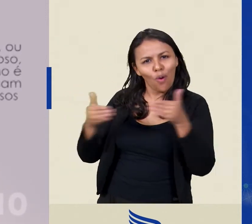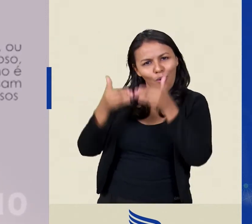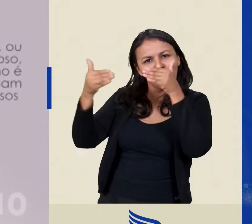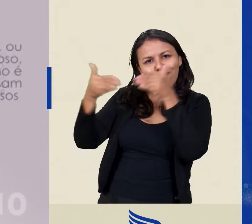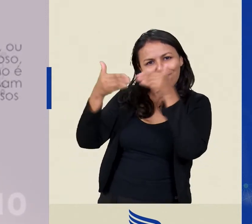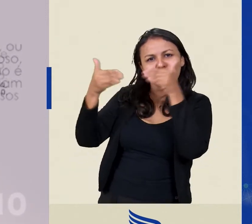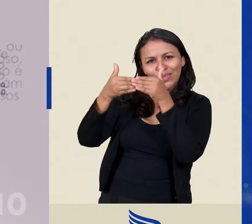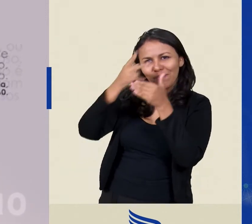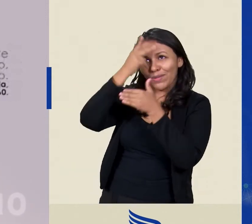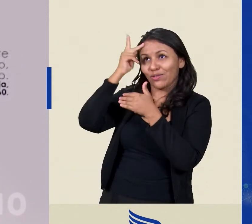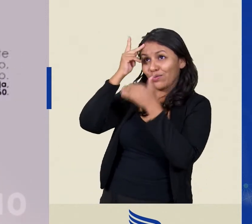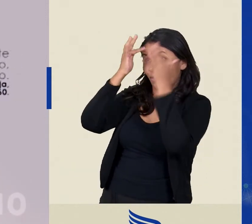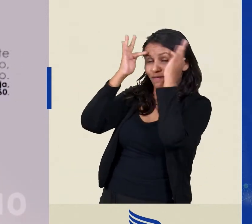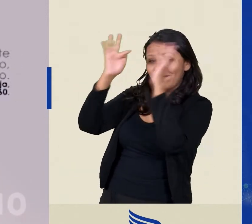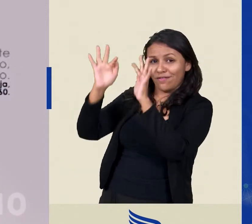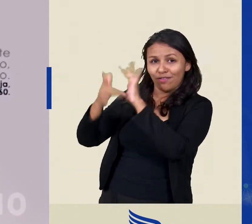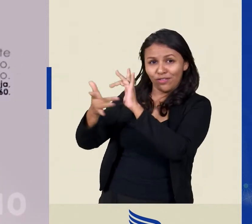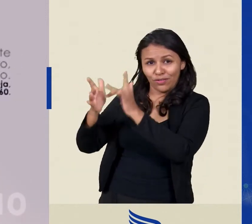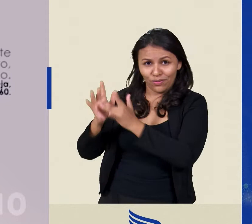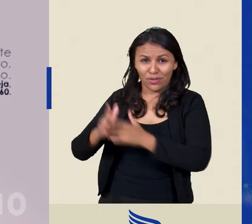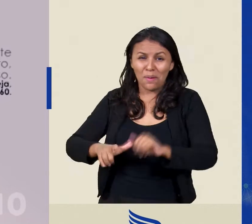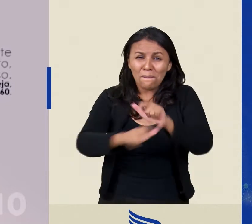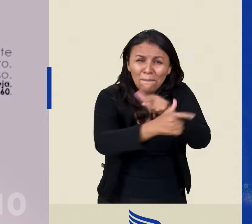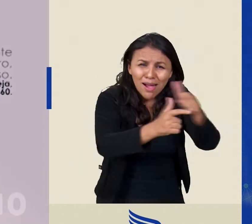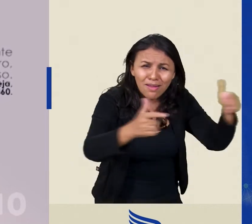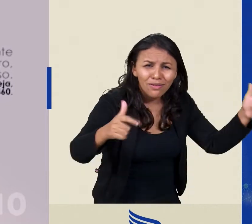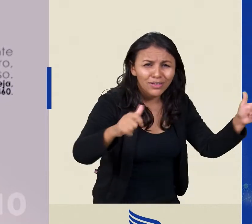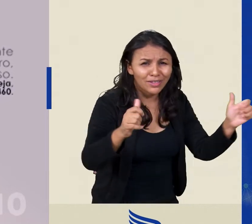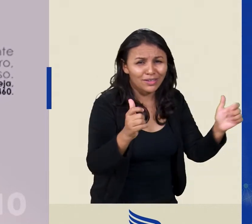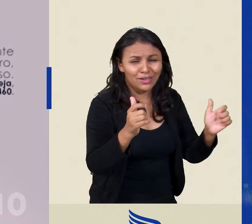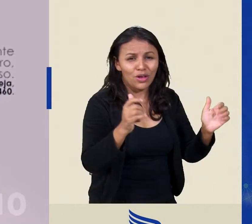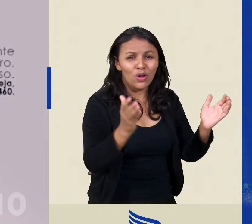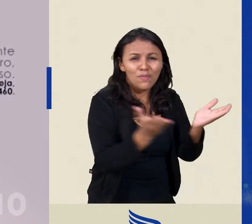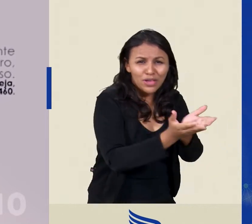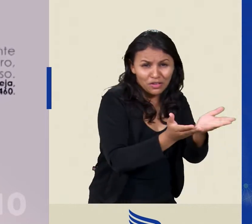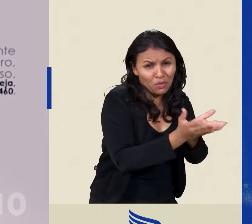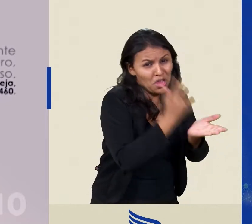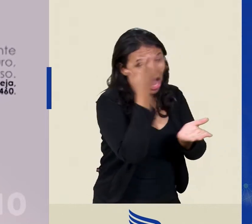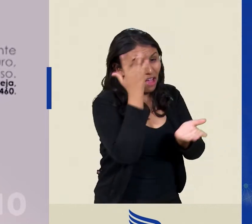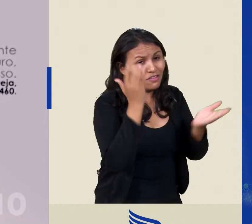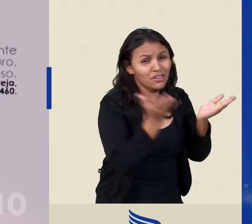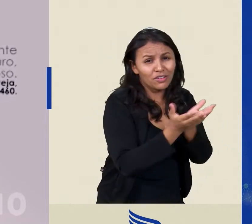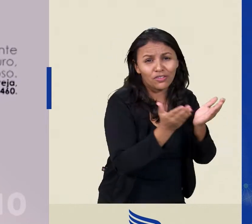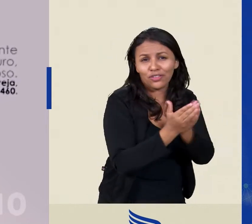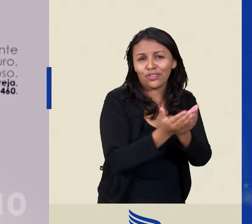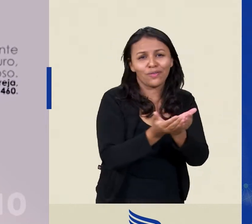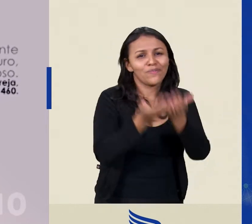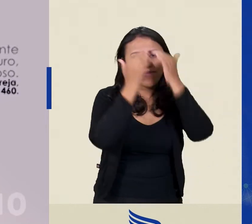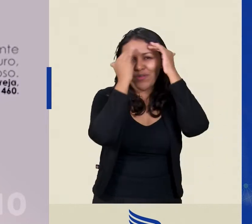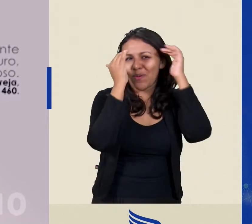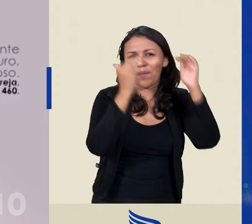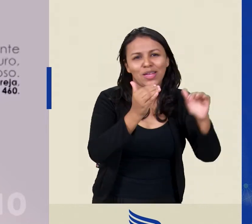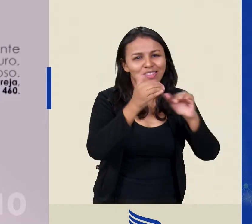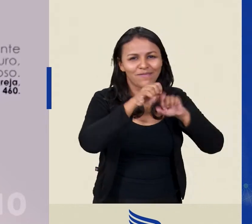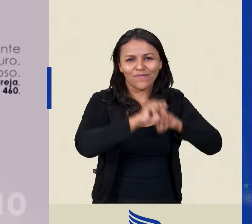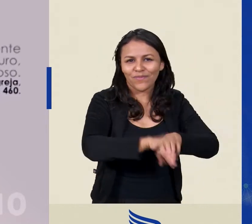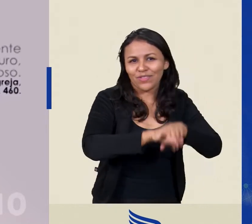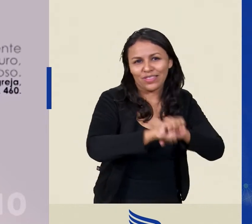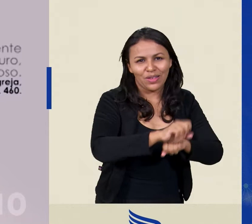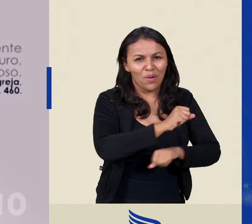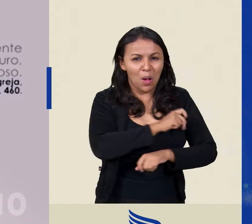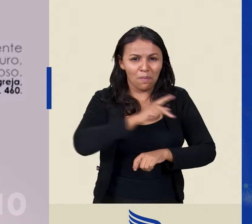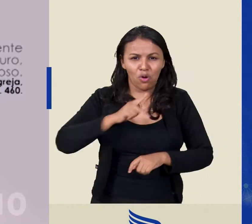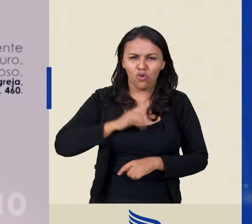A massa dos professos cristãos desrespeita completamente os ensinos dos apóstolos, usando